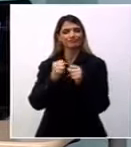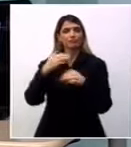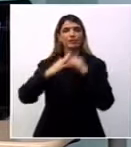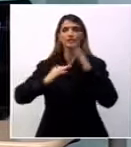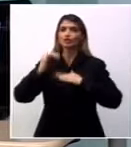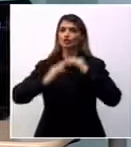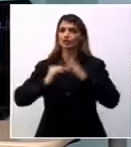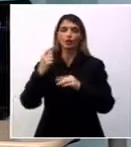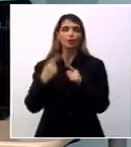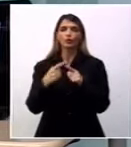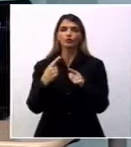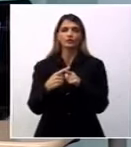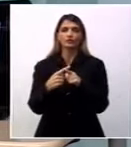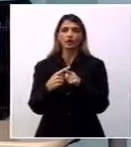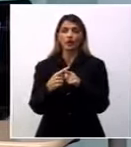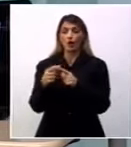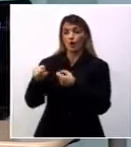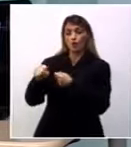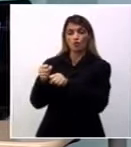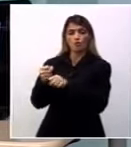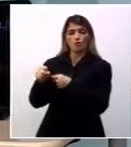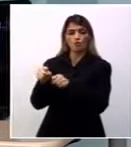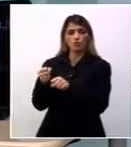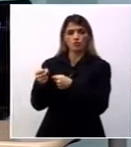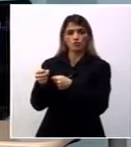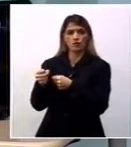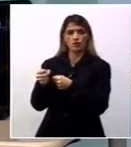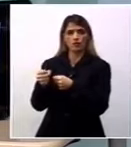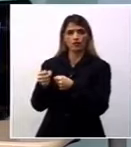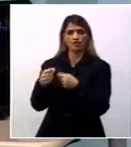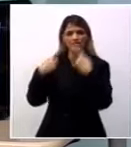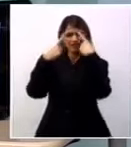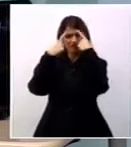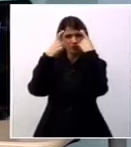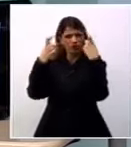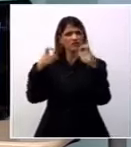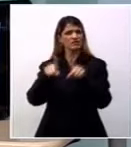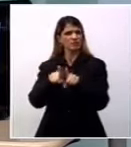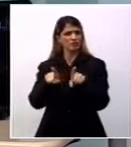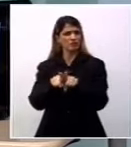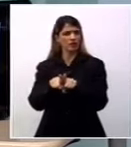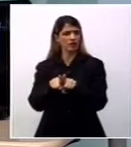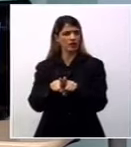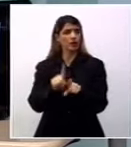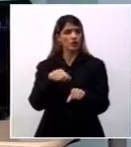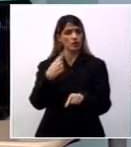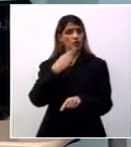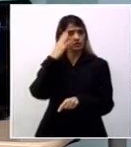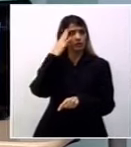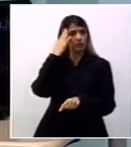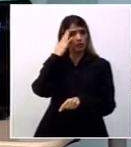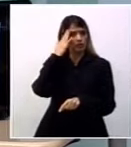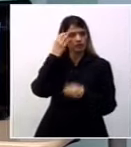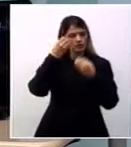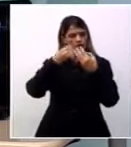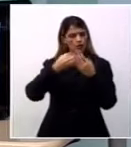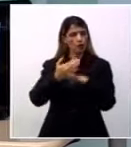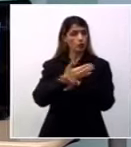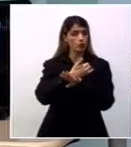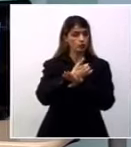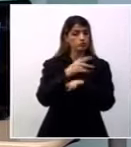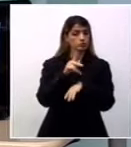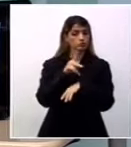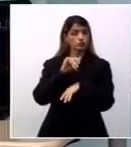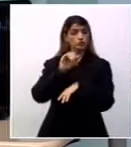de associar a luta com a violência. O que a gente sabe muito bem, até pelas explicações anteriores do